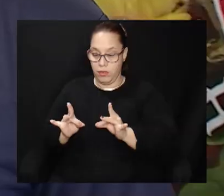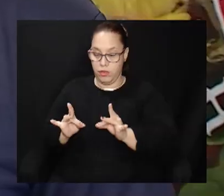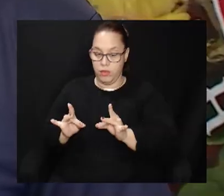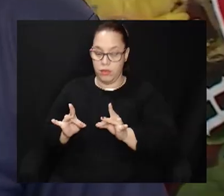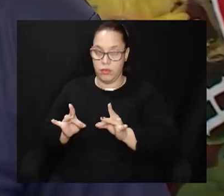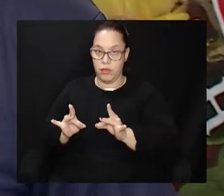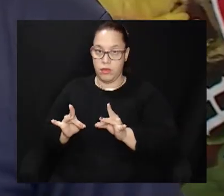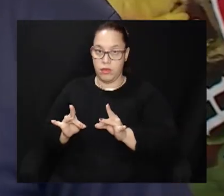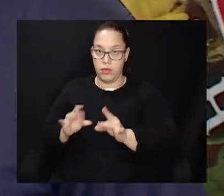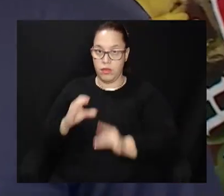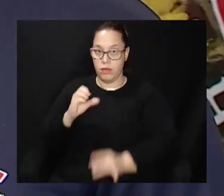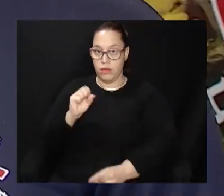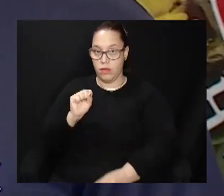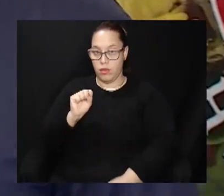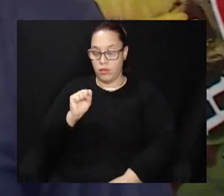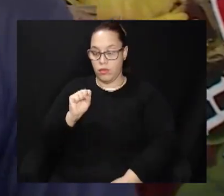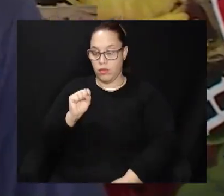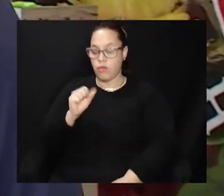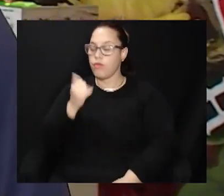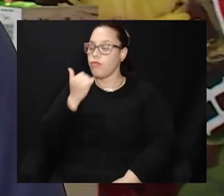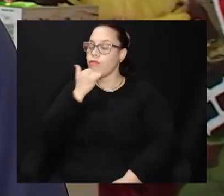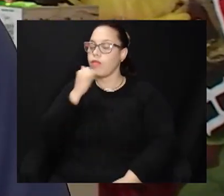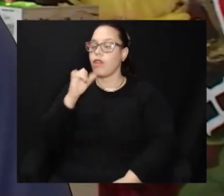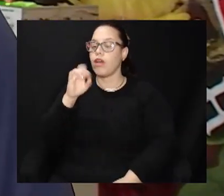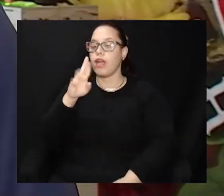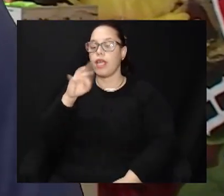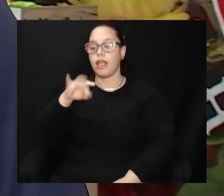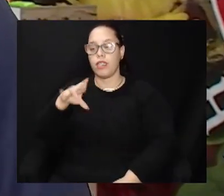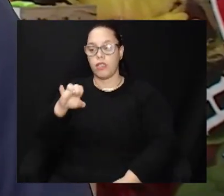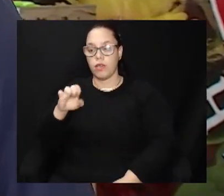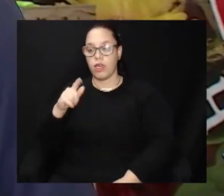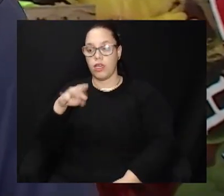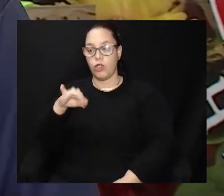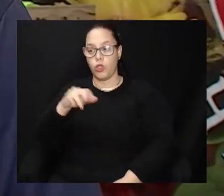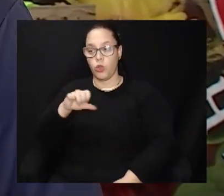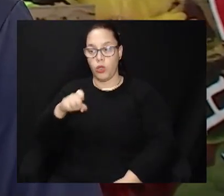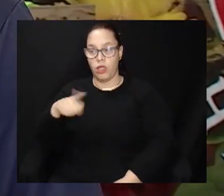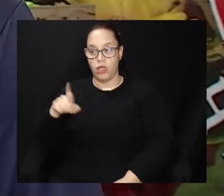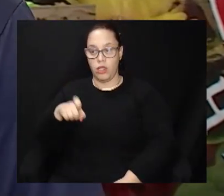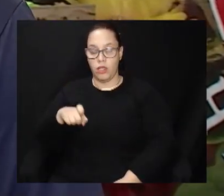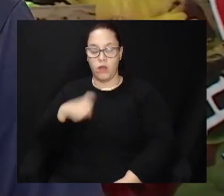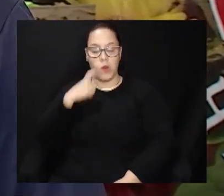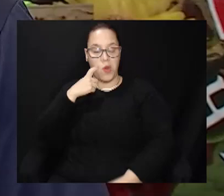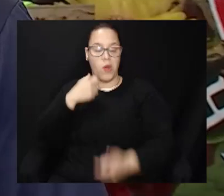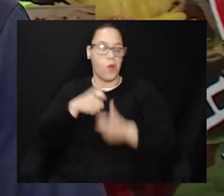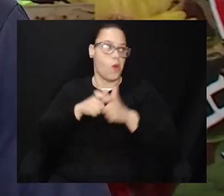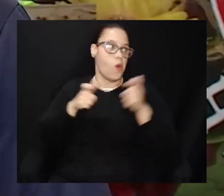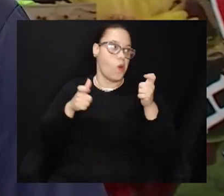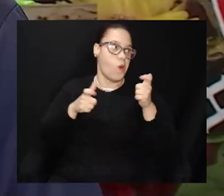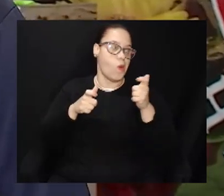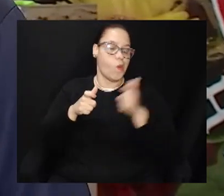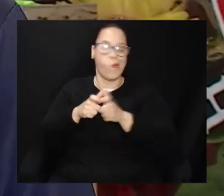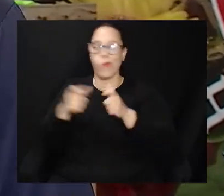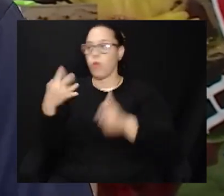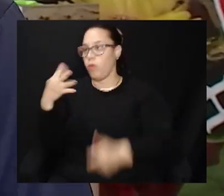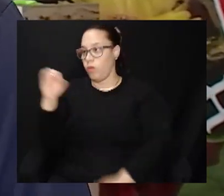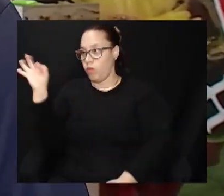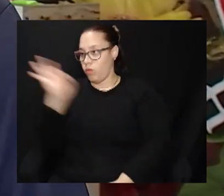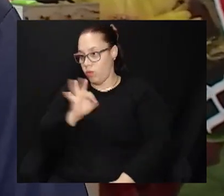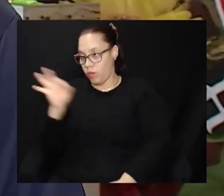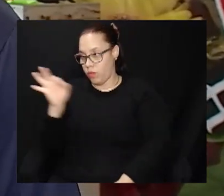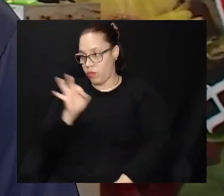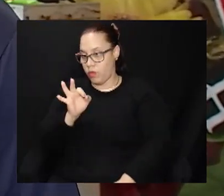o calanchoe. Como que está a expectativa das vendas? As vendas é um crescimento aí de 40% aqui pra gente. Já teve uma